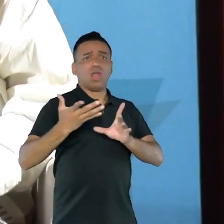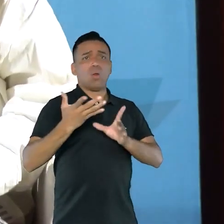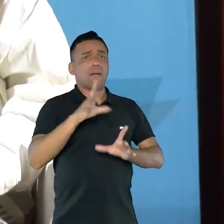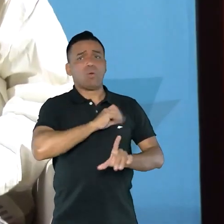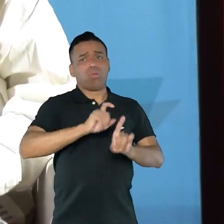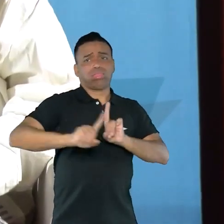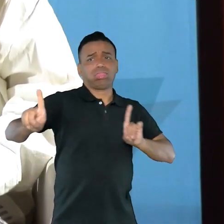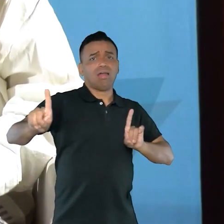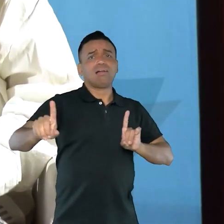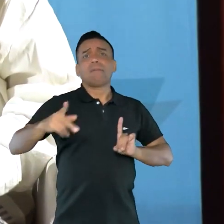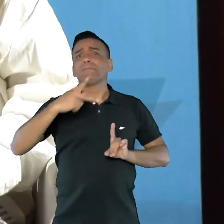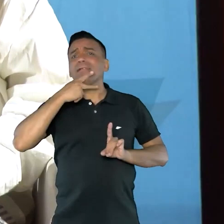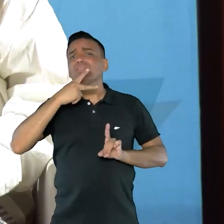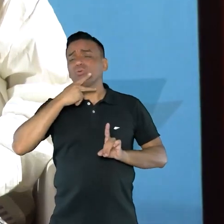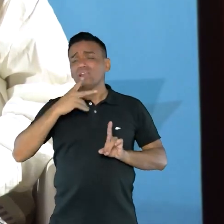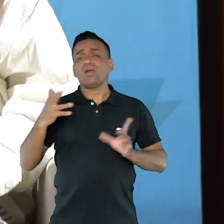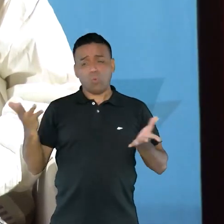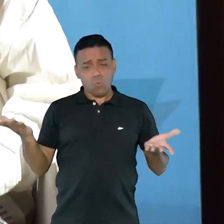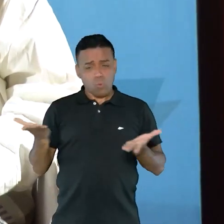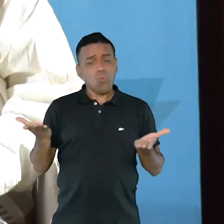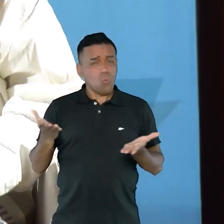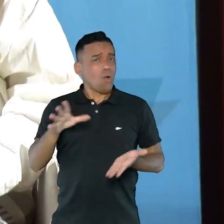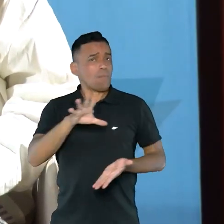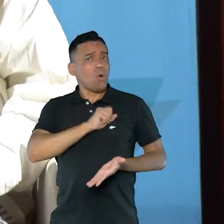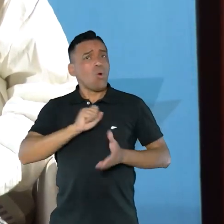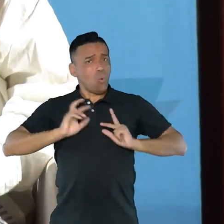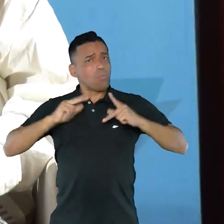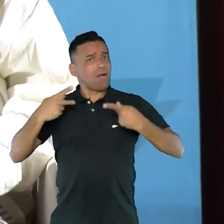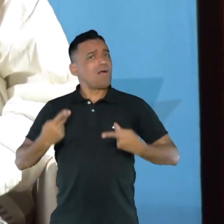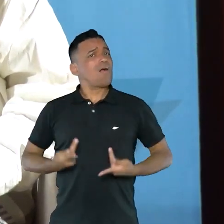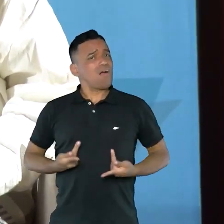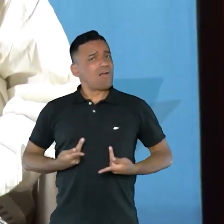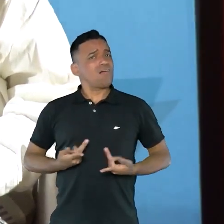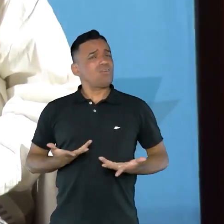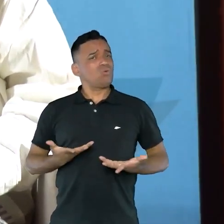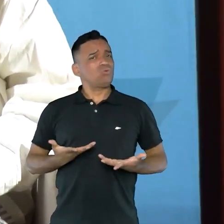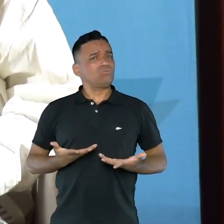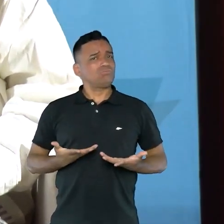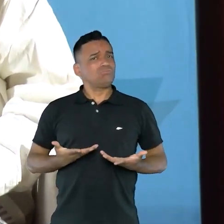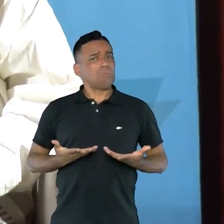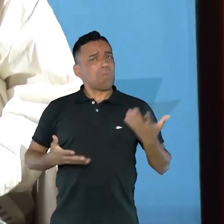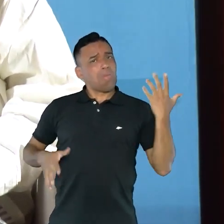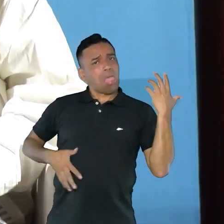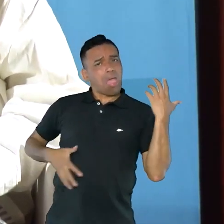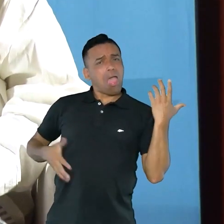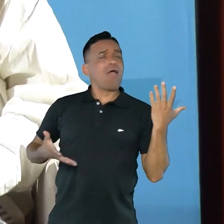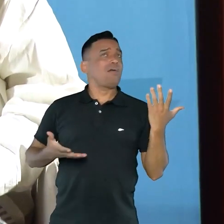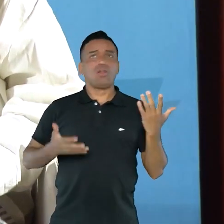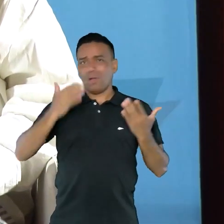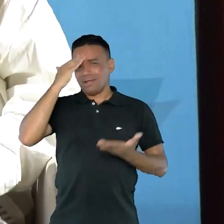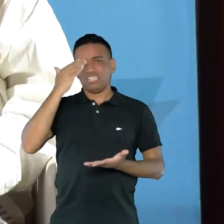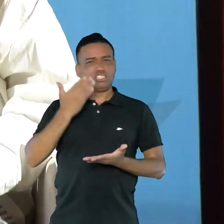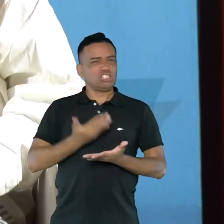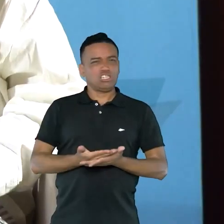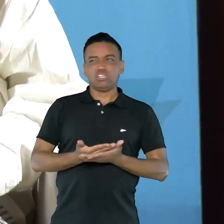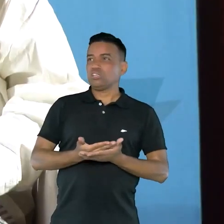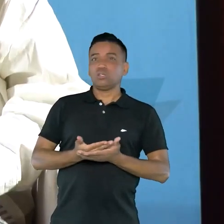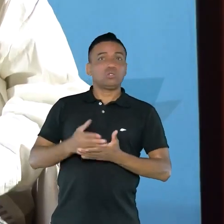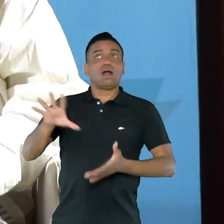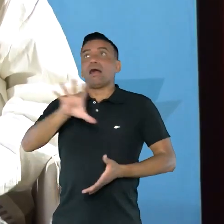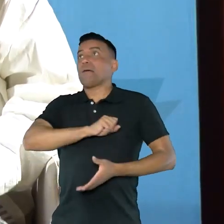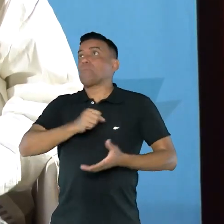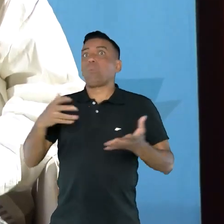platônico. Quero um amor terrestre mesmo, bem mundano. Não acredito em sobrenatural, porque não há